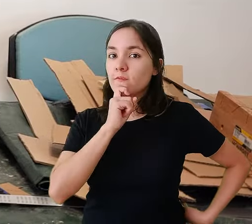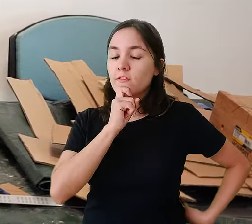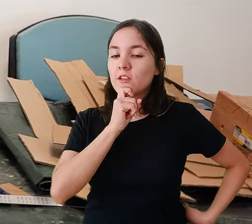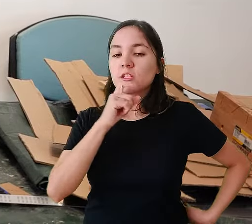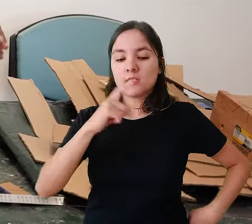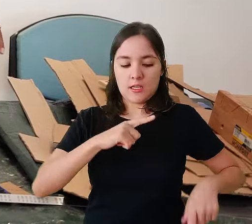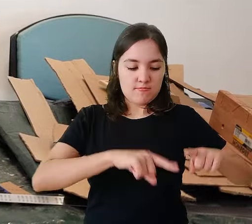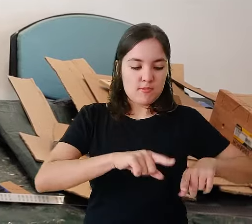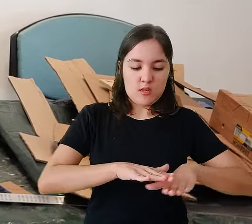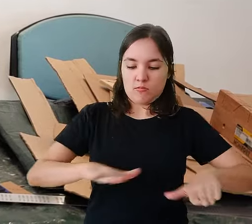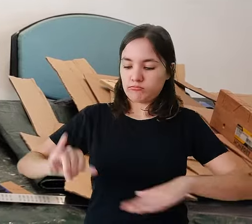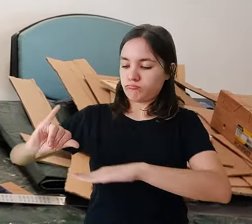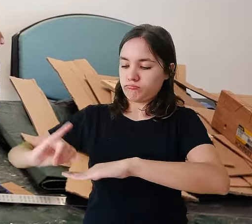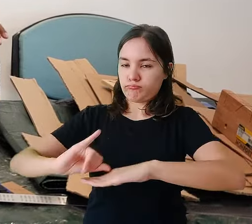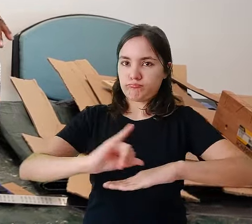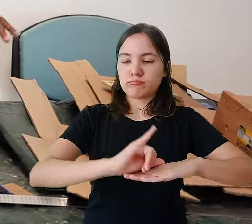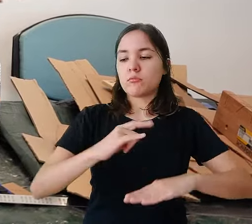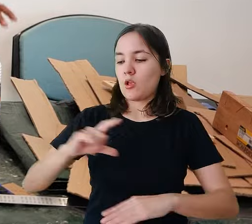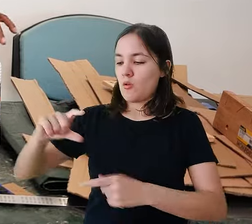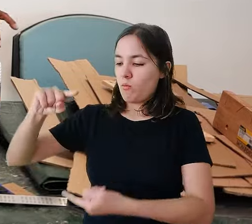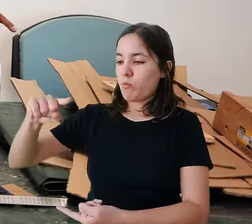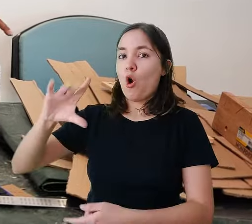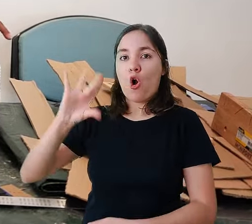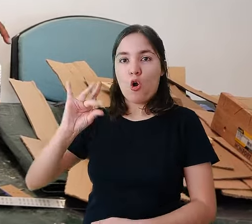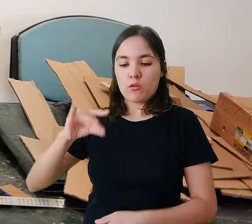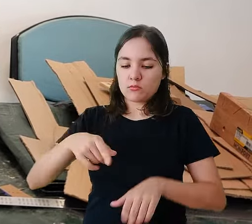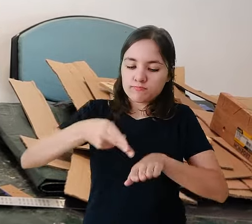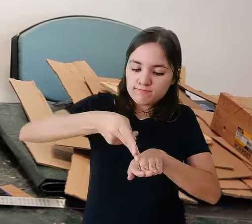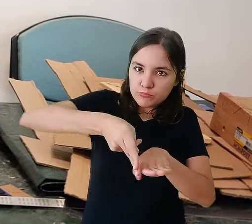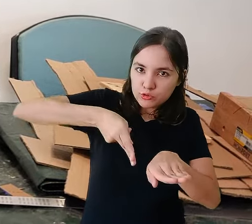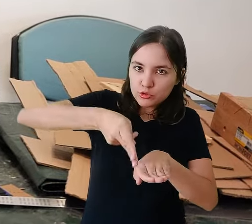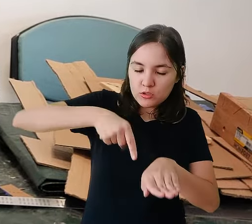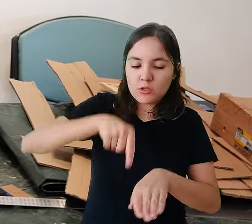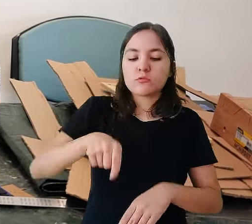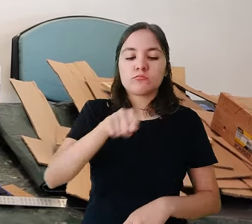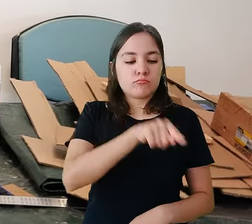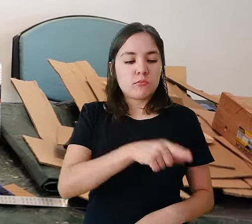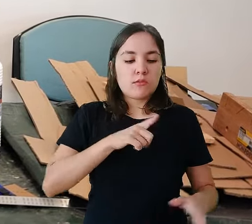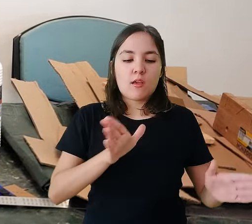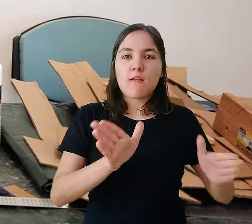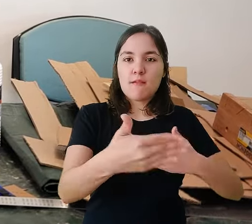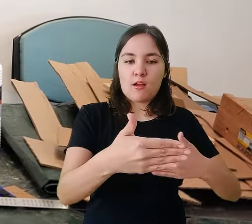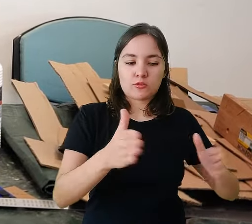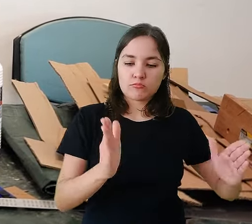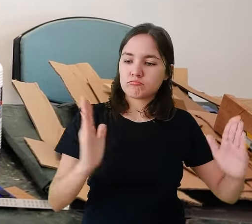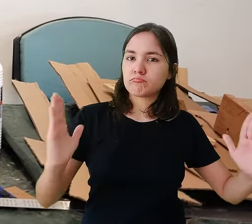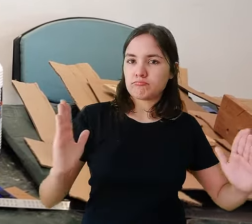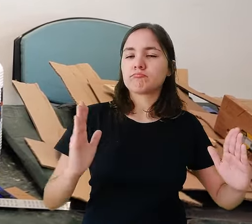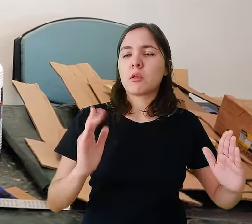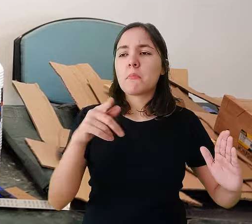verde. Estamos com os materiais na mesa, que são a cola, o estilete e a